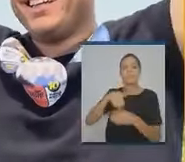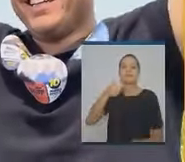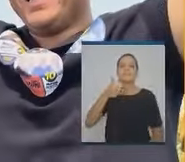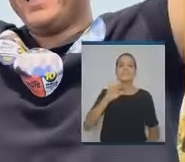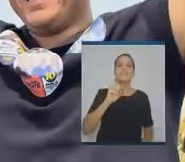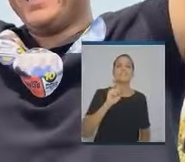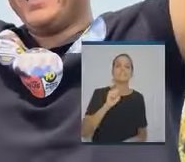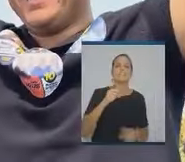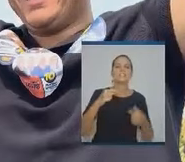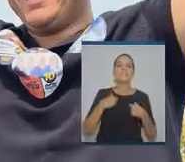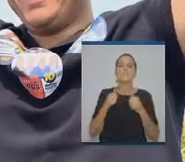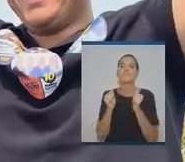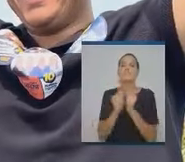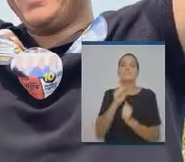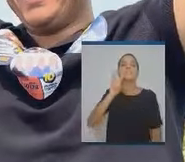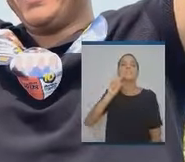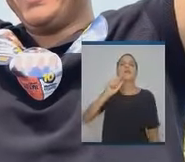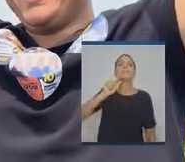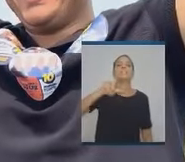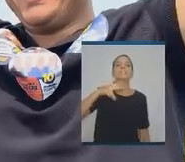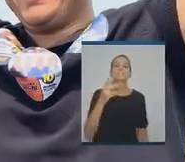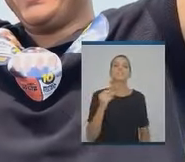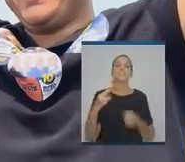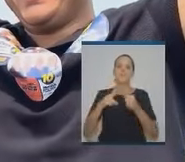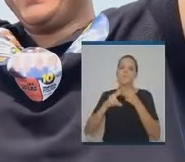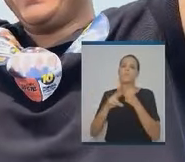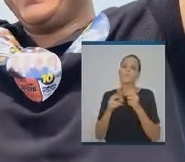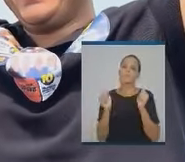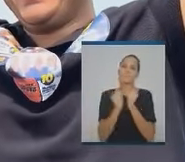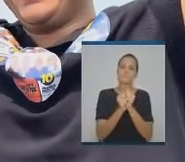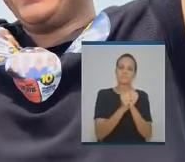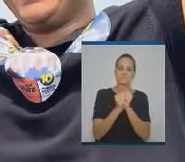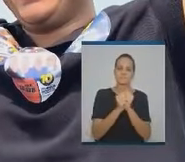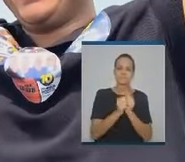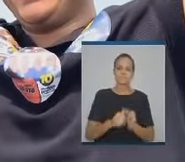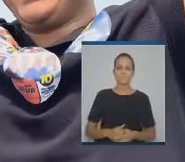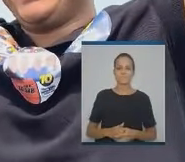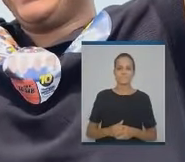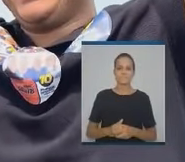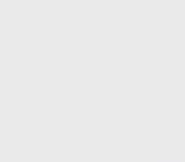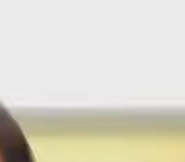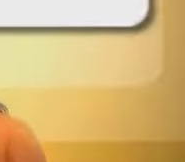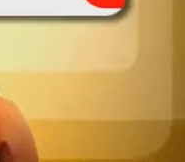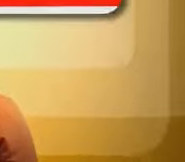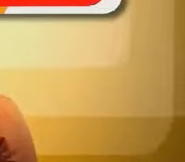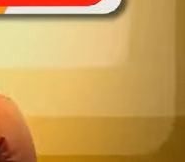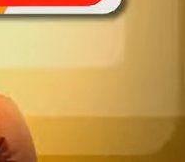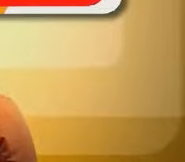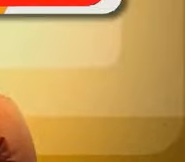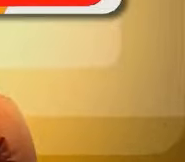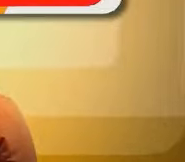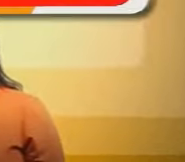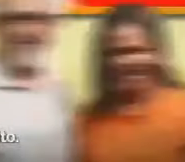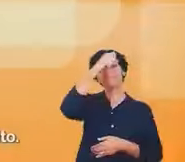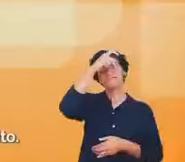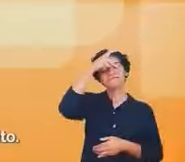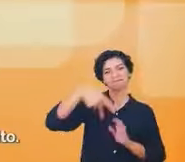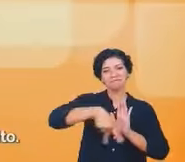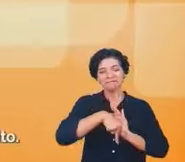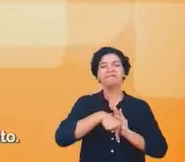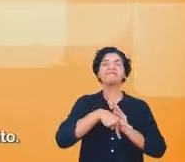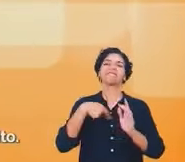Continua o Matheus do Vaguinho, um nome pra confiar. Vou seguir com a mudança. Sou